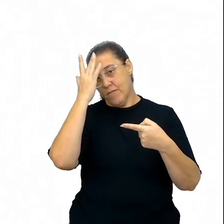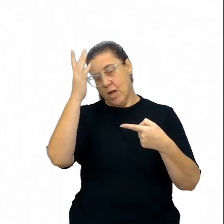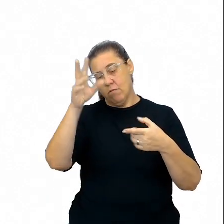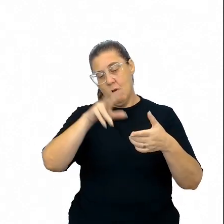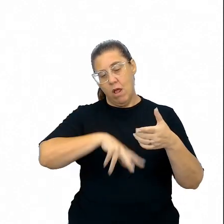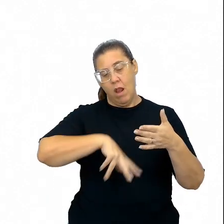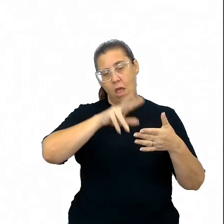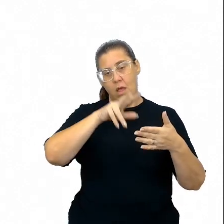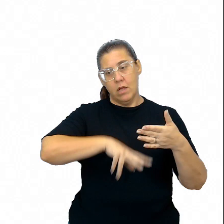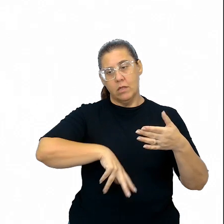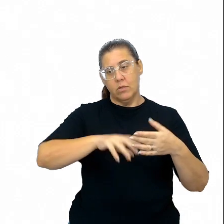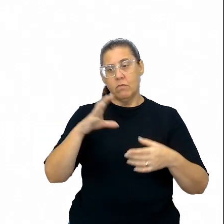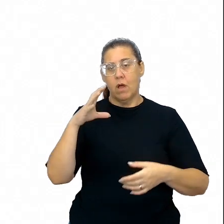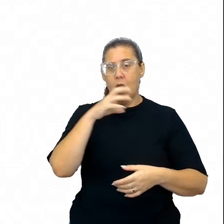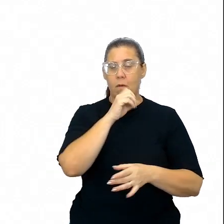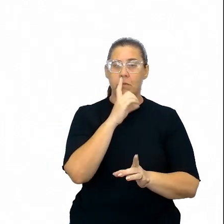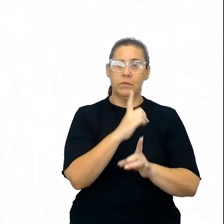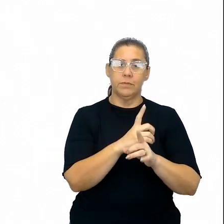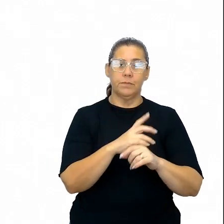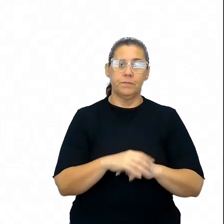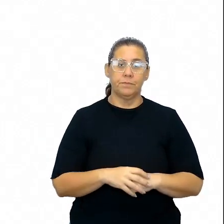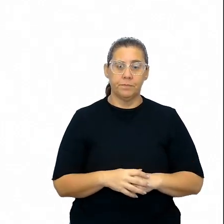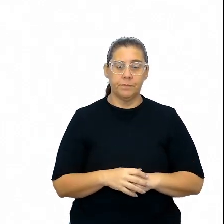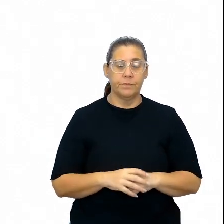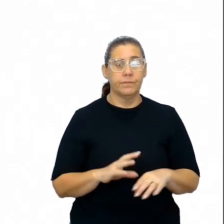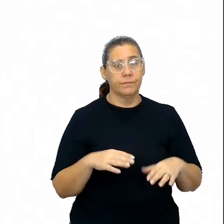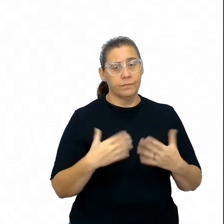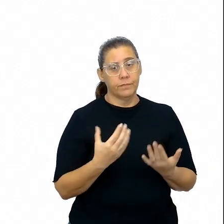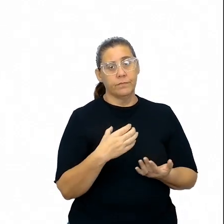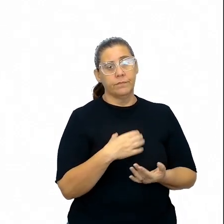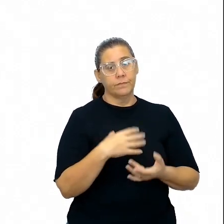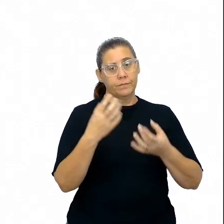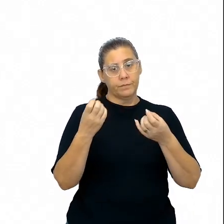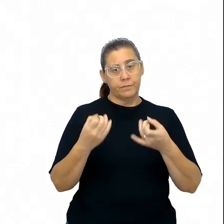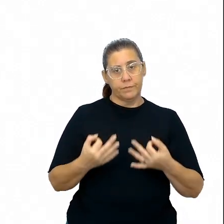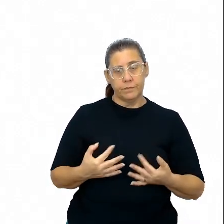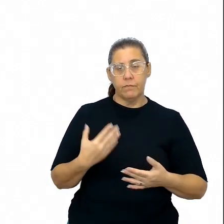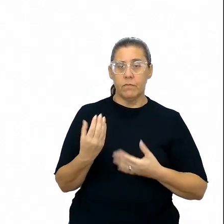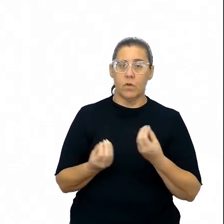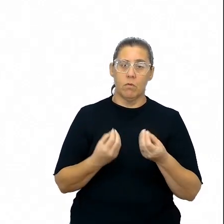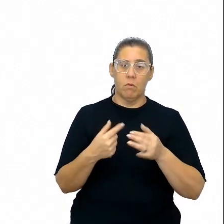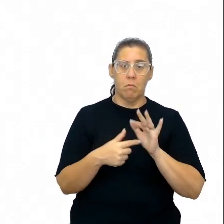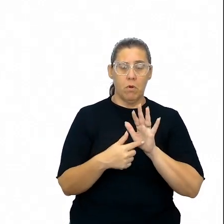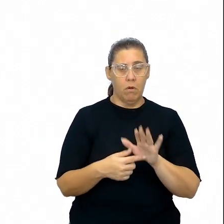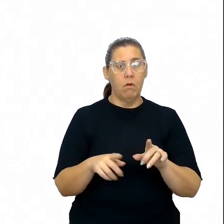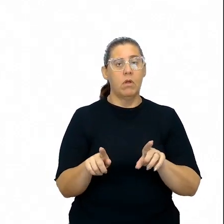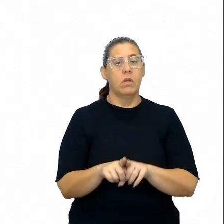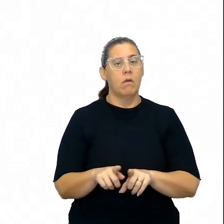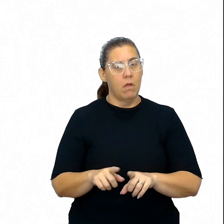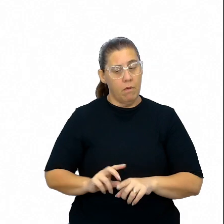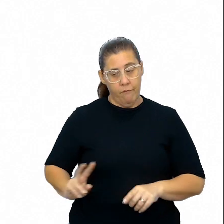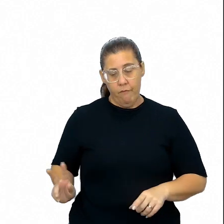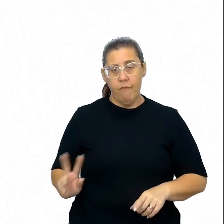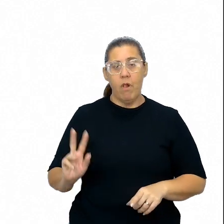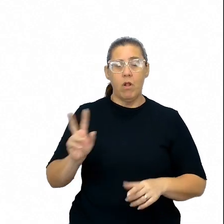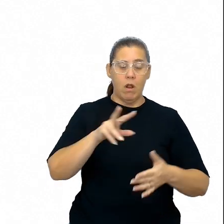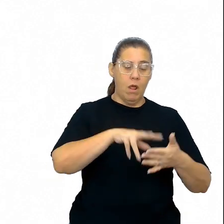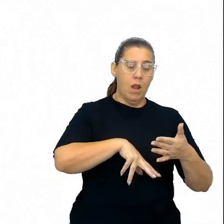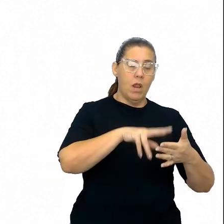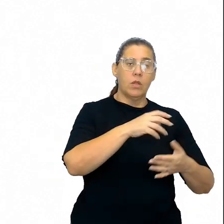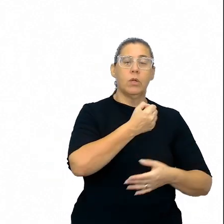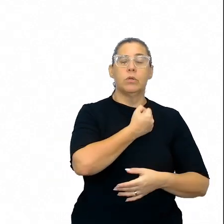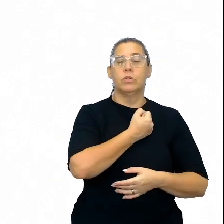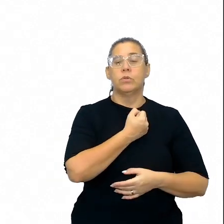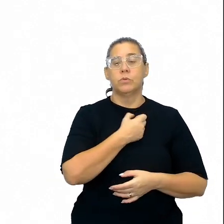eu localizaria mais rápido para a gente. Então, a forma da gente falar que a gente deve trabalhar também é valorizar a leitura do número